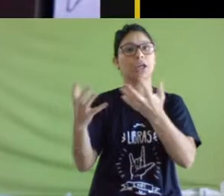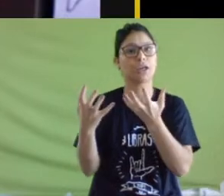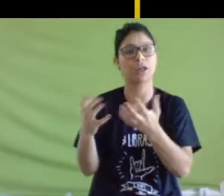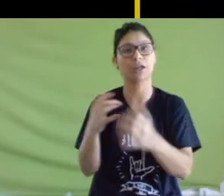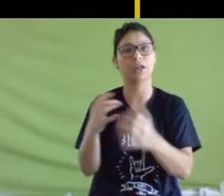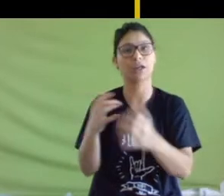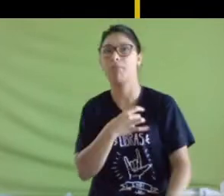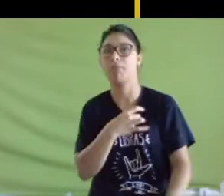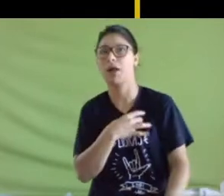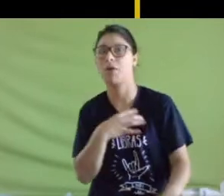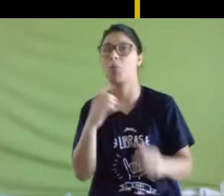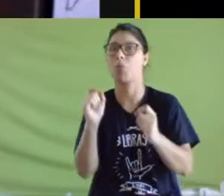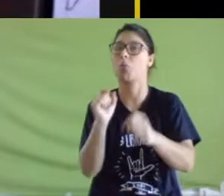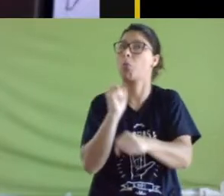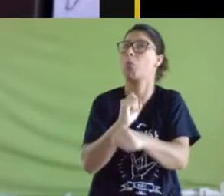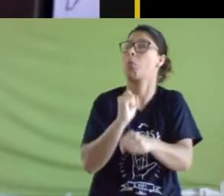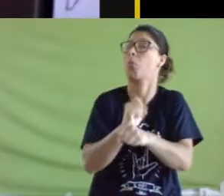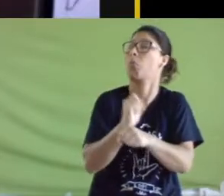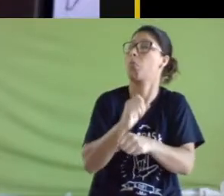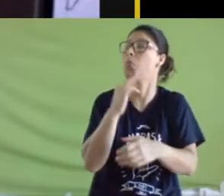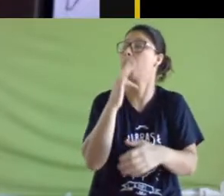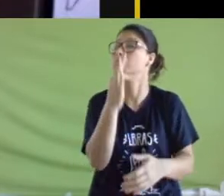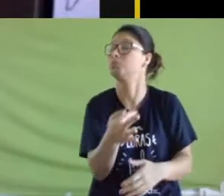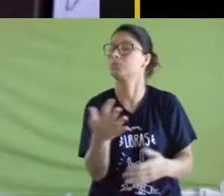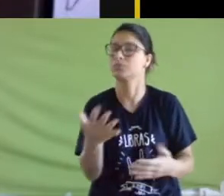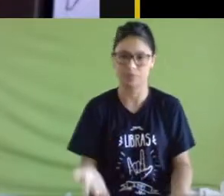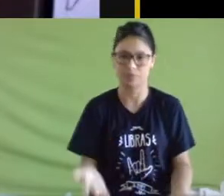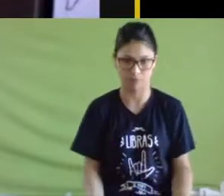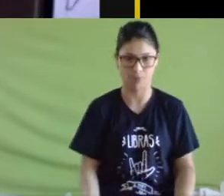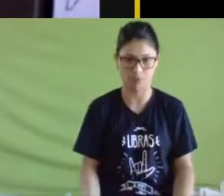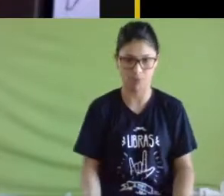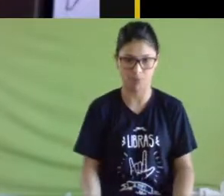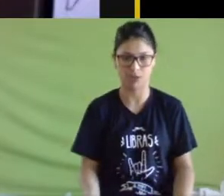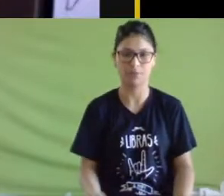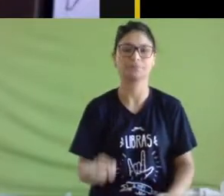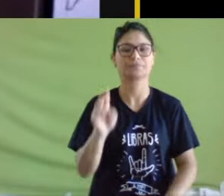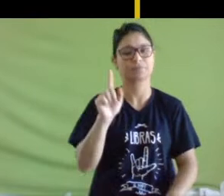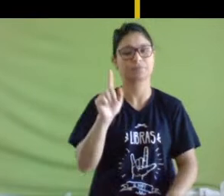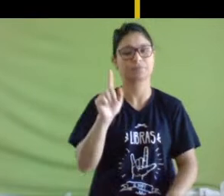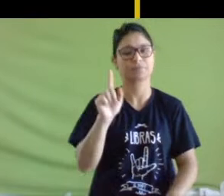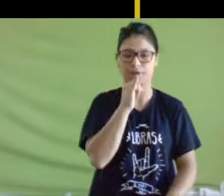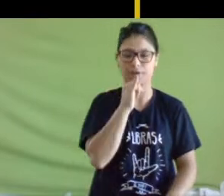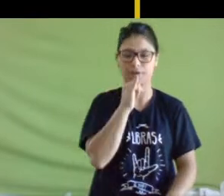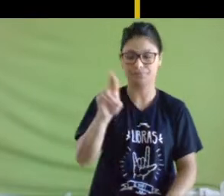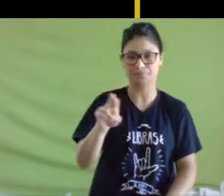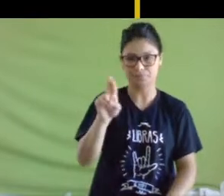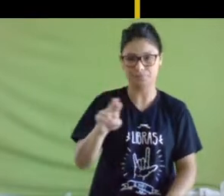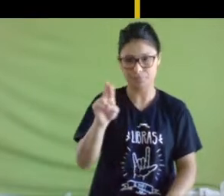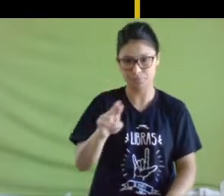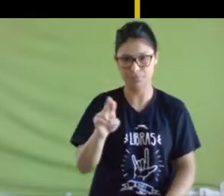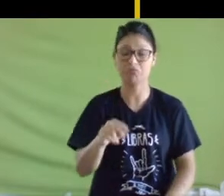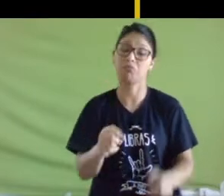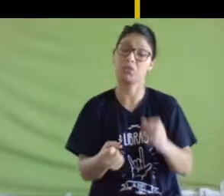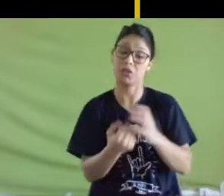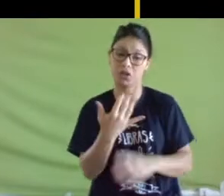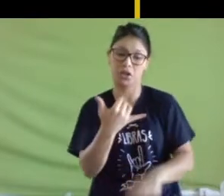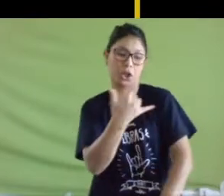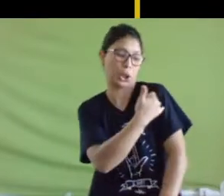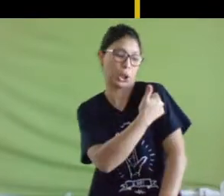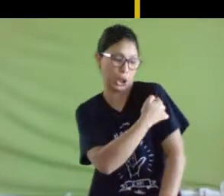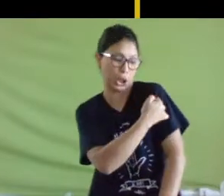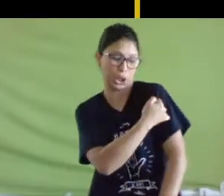o que se deve esperar. Por exemplo, é útil a gente inventar a vacina do